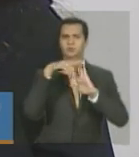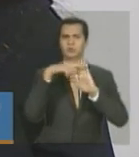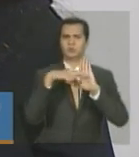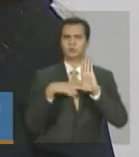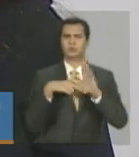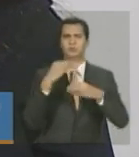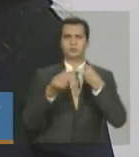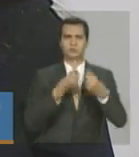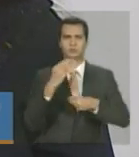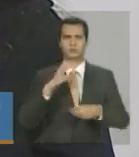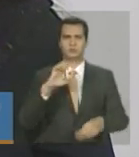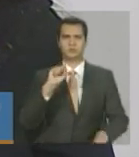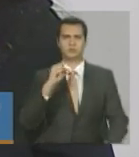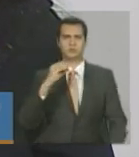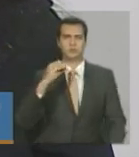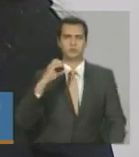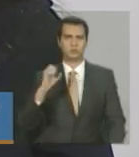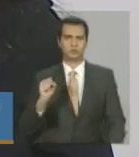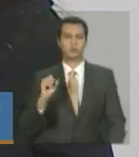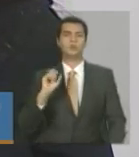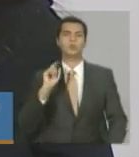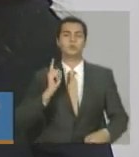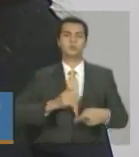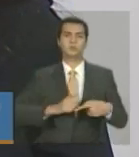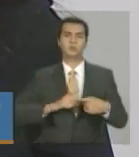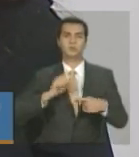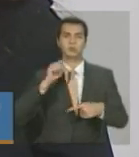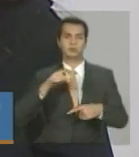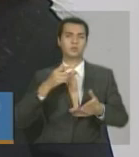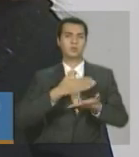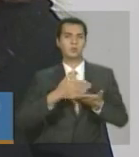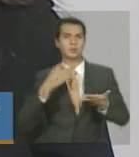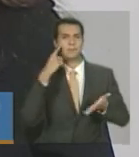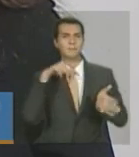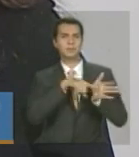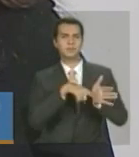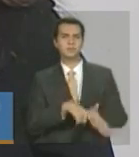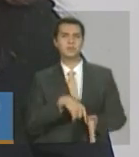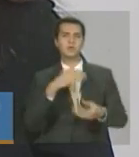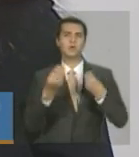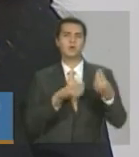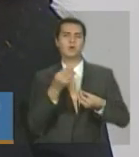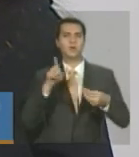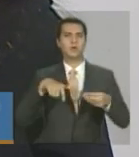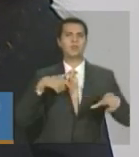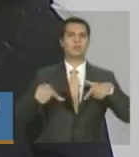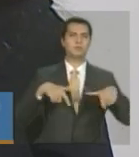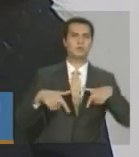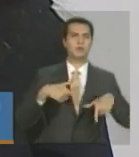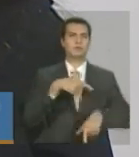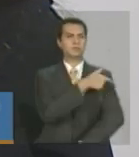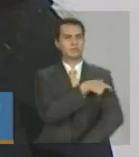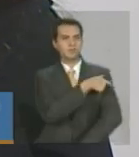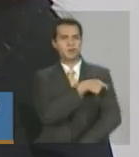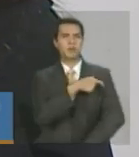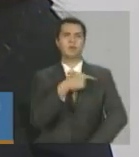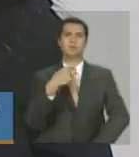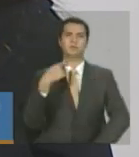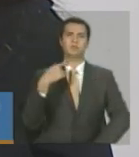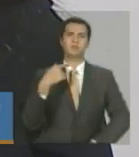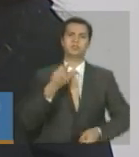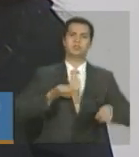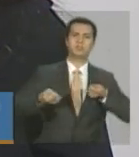coletar informações sobre a gestão municipal, a gestão estadual, os conselhos